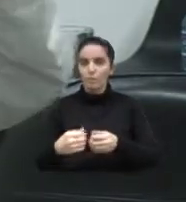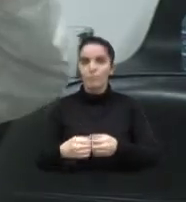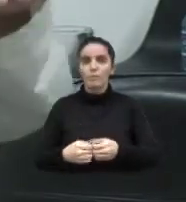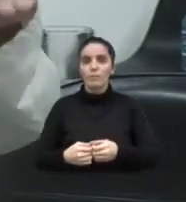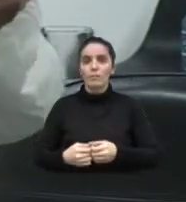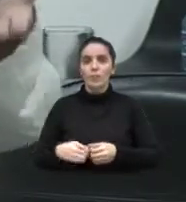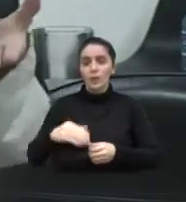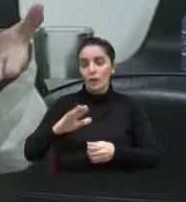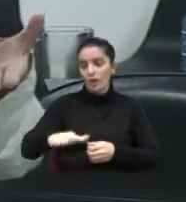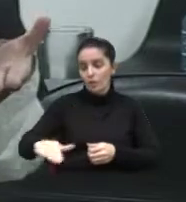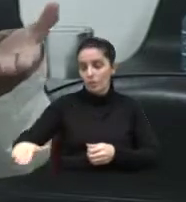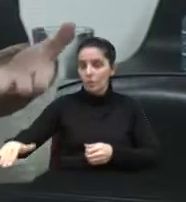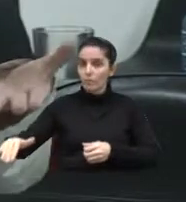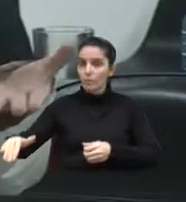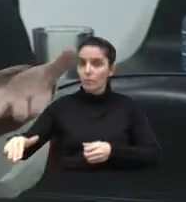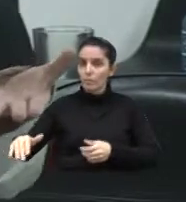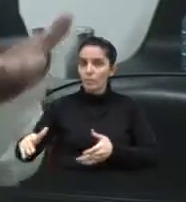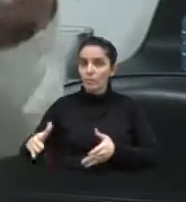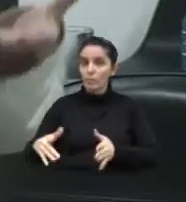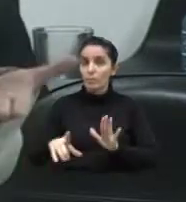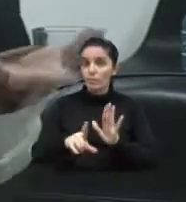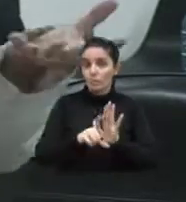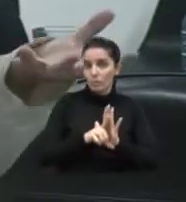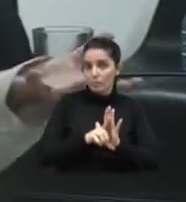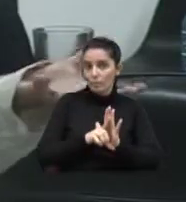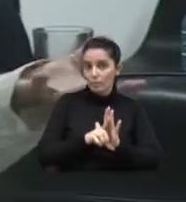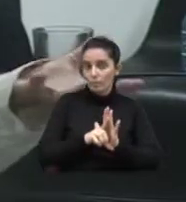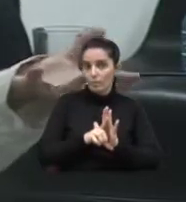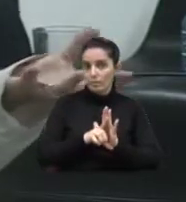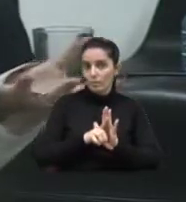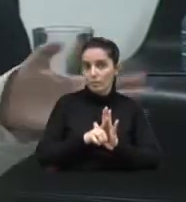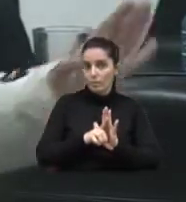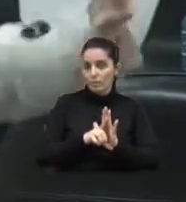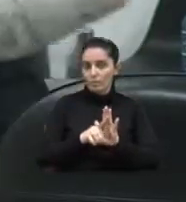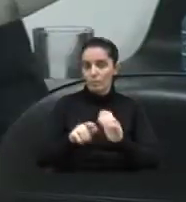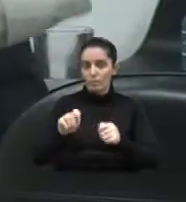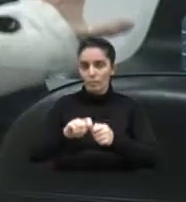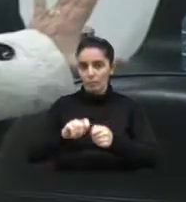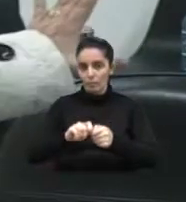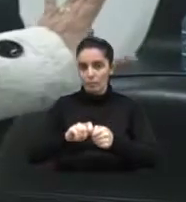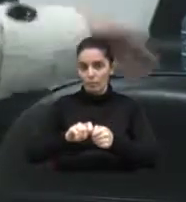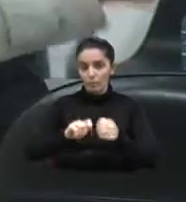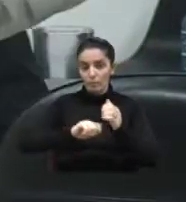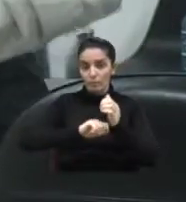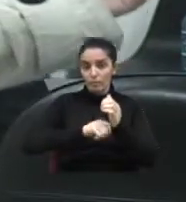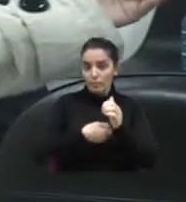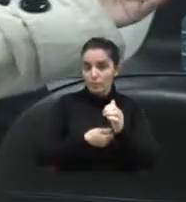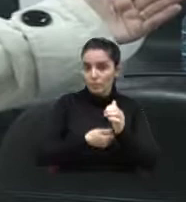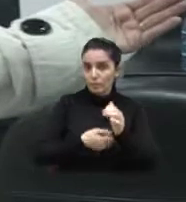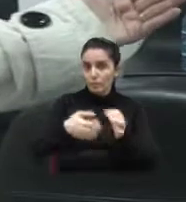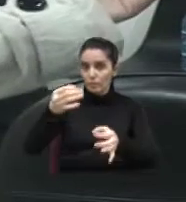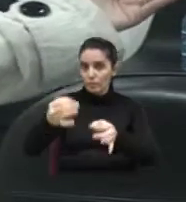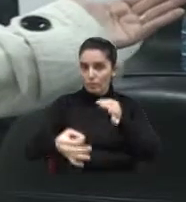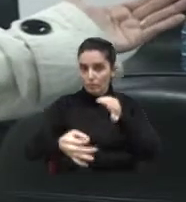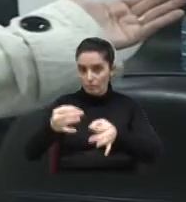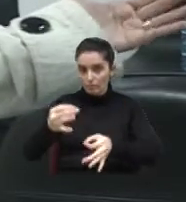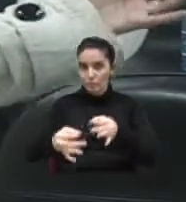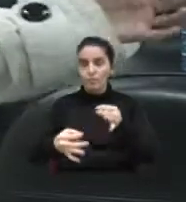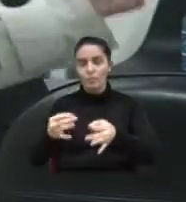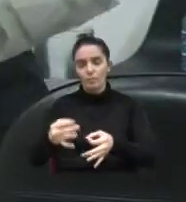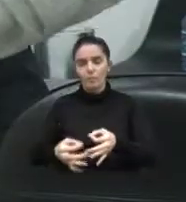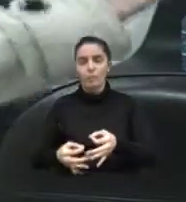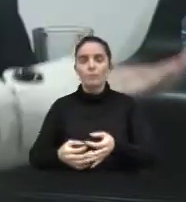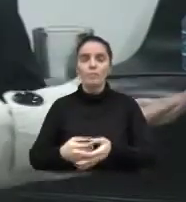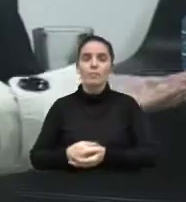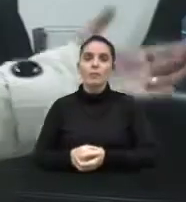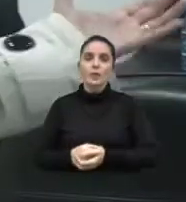nos coloca a situação e a condição de segredo de justiça. Não estou falando que é este o caso necessariamente do